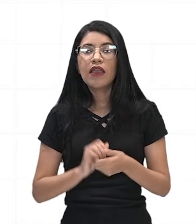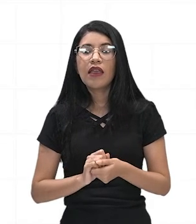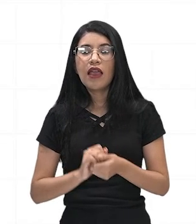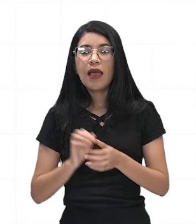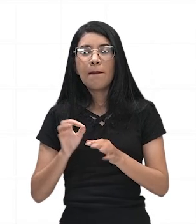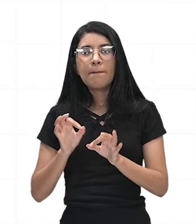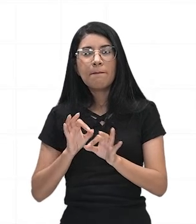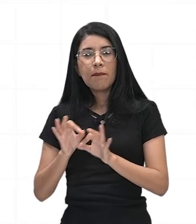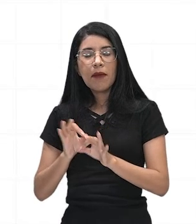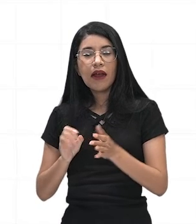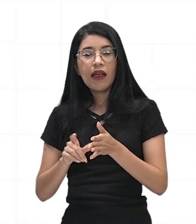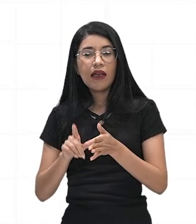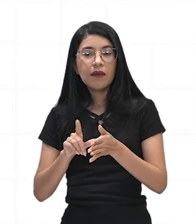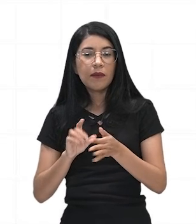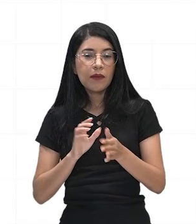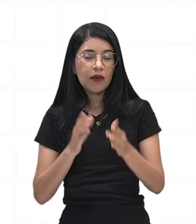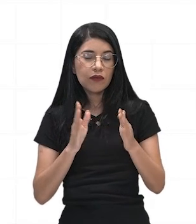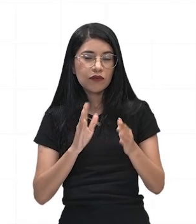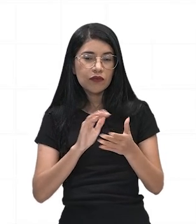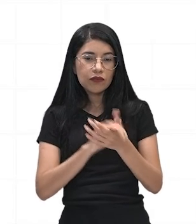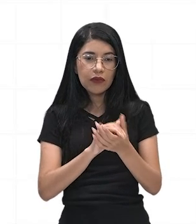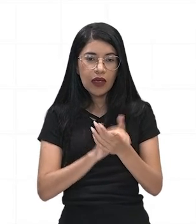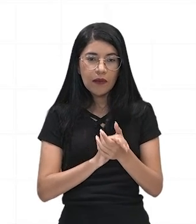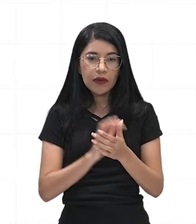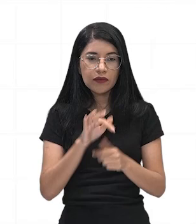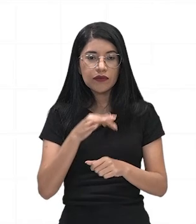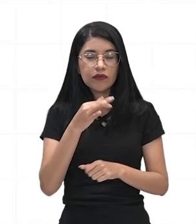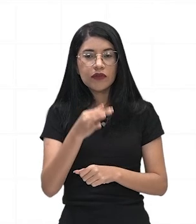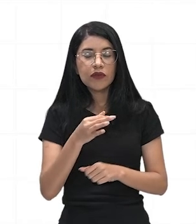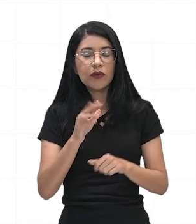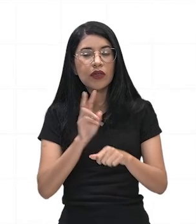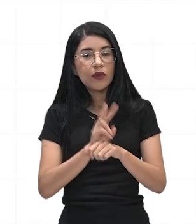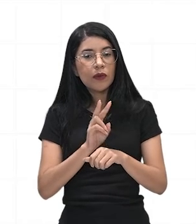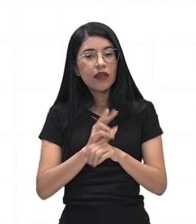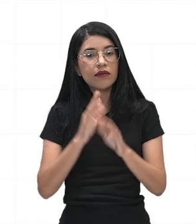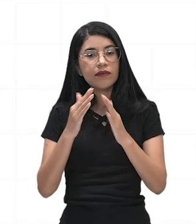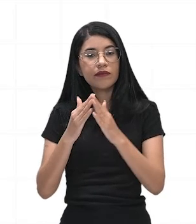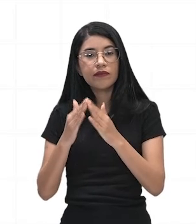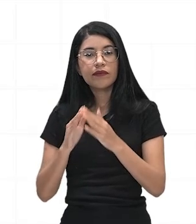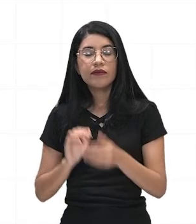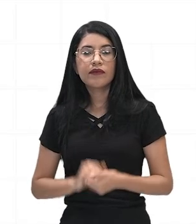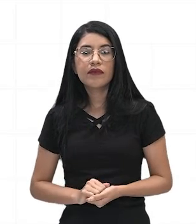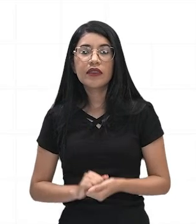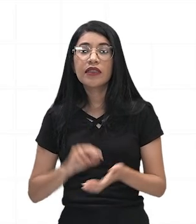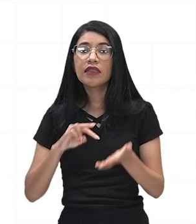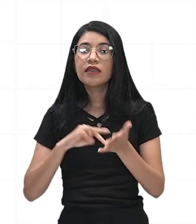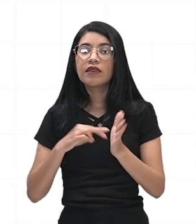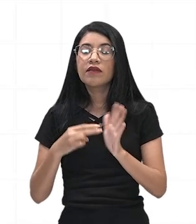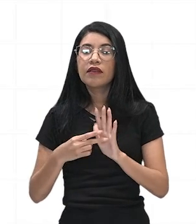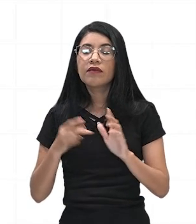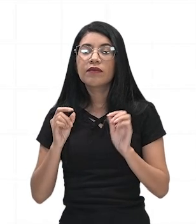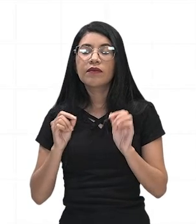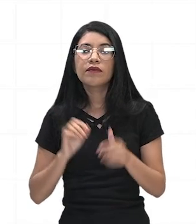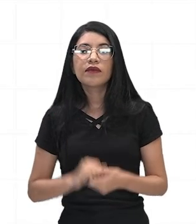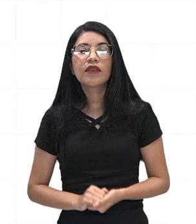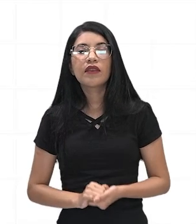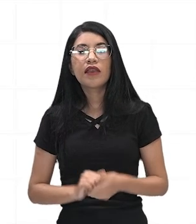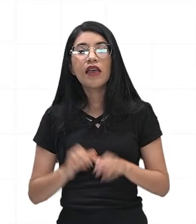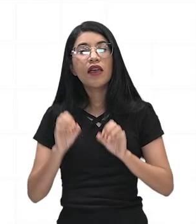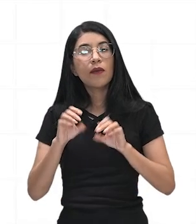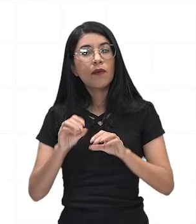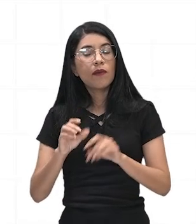preparação para o casamento e nas responsabilidades domésticas. Isso significa, turma, que a educação das